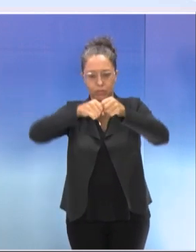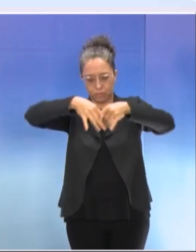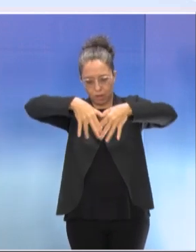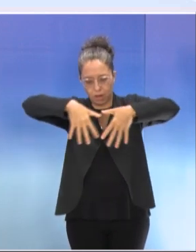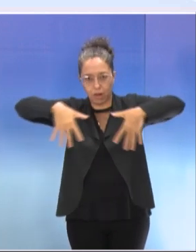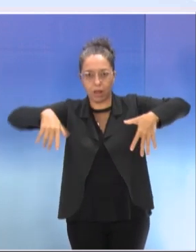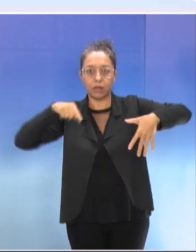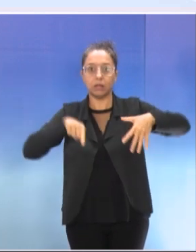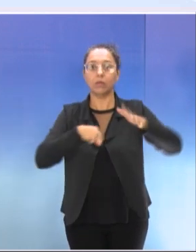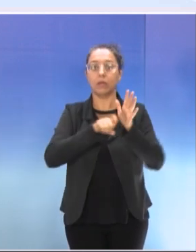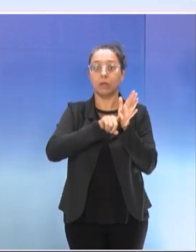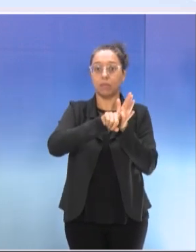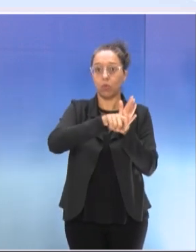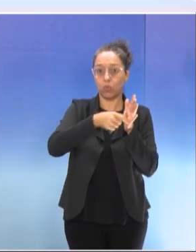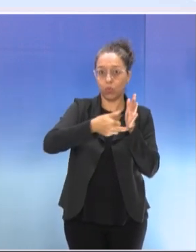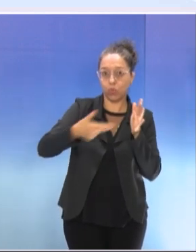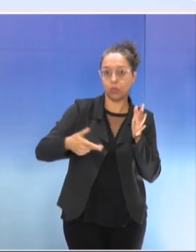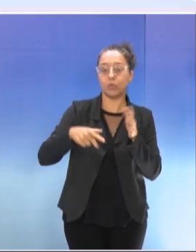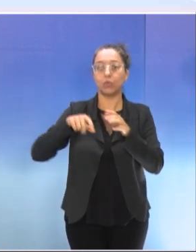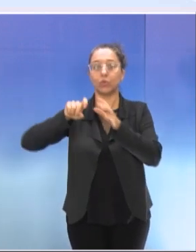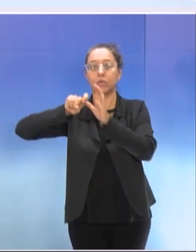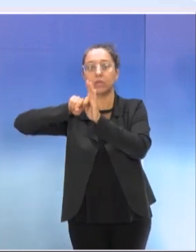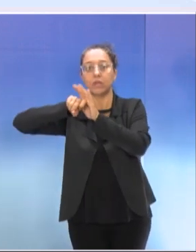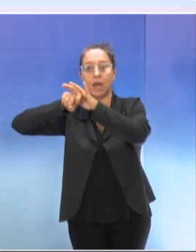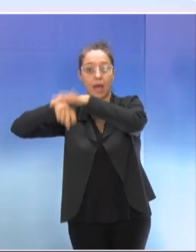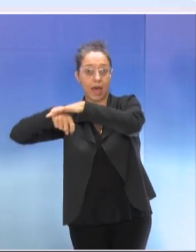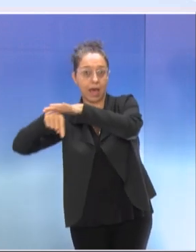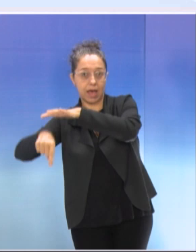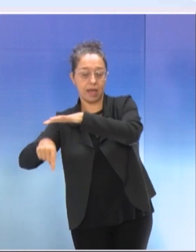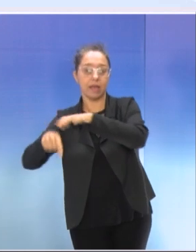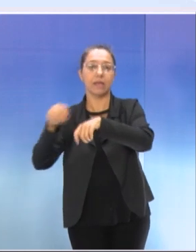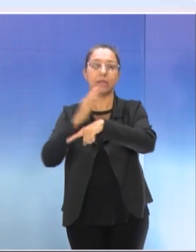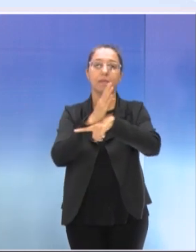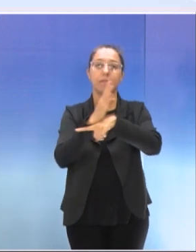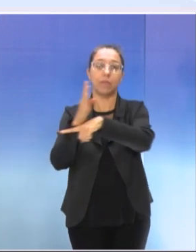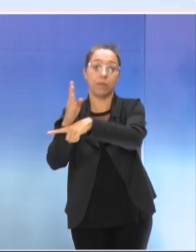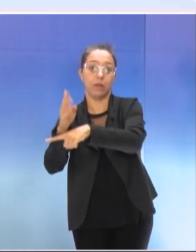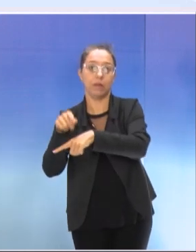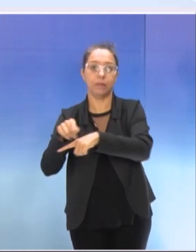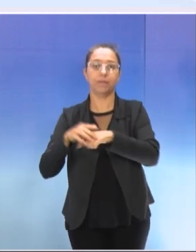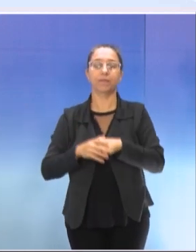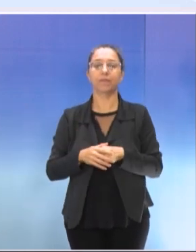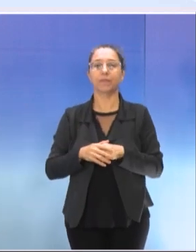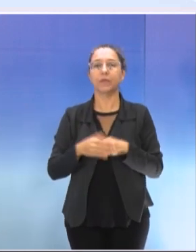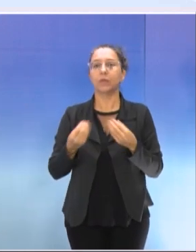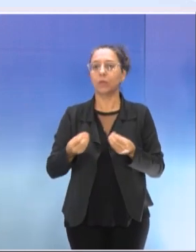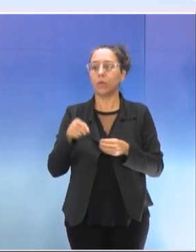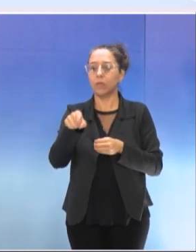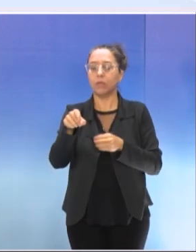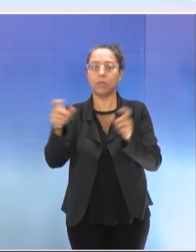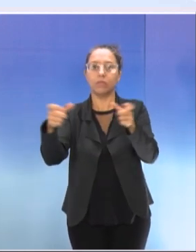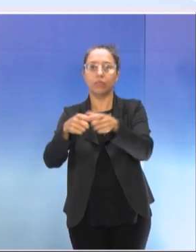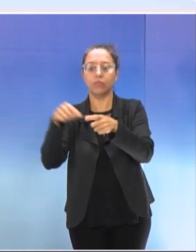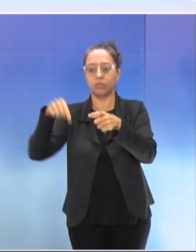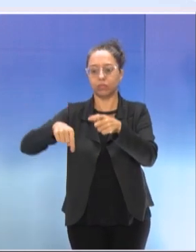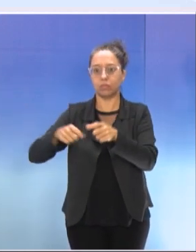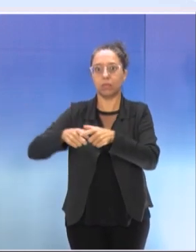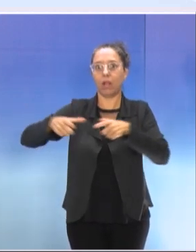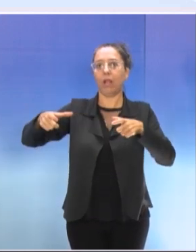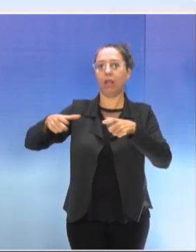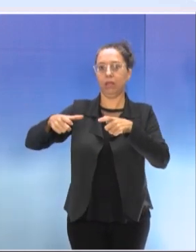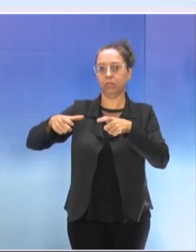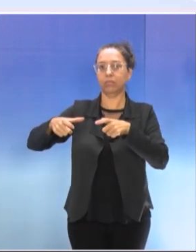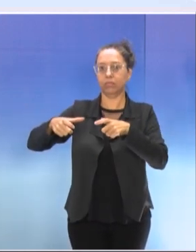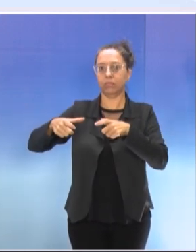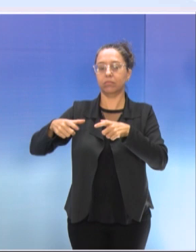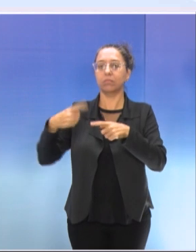temos molusco, arraia, tubarões. O declínio dos tubarões predador promove o crescimento em número das arraias. Esse crescimento ocorre